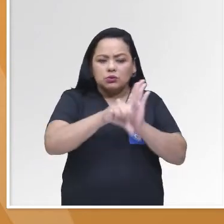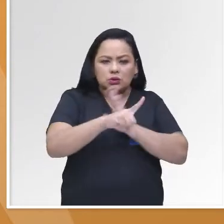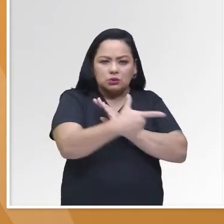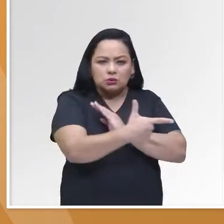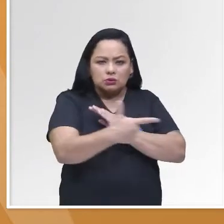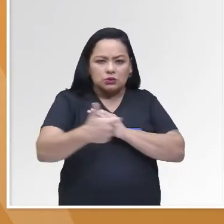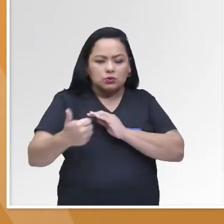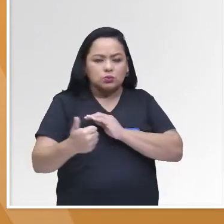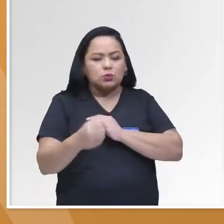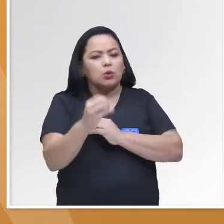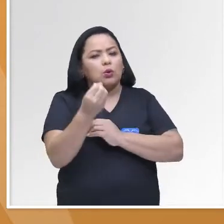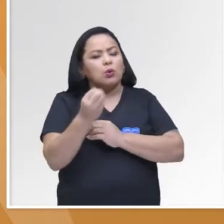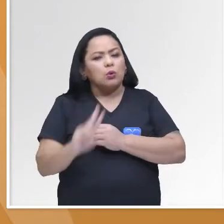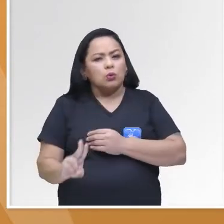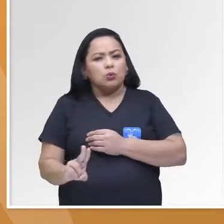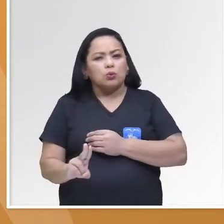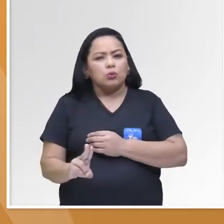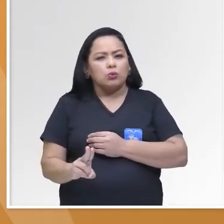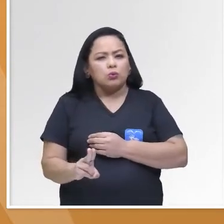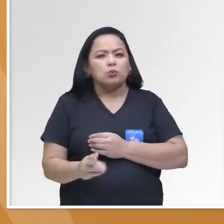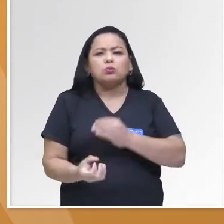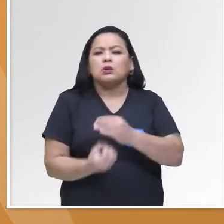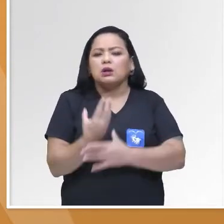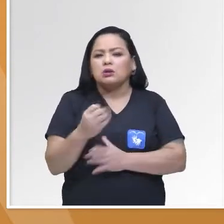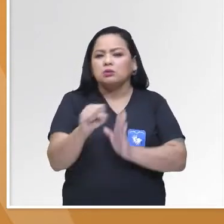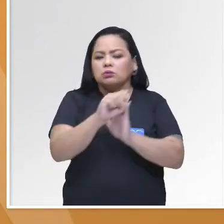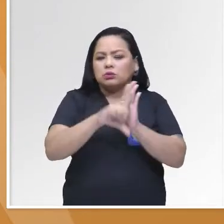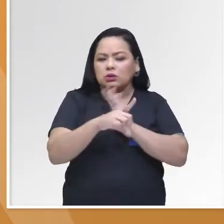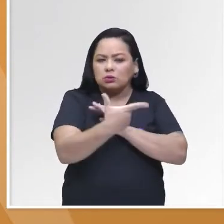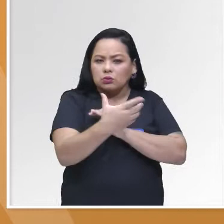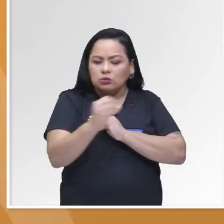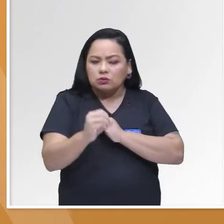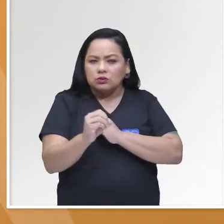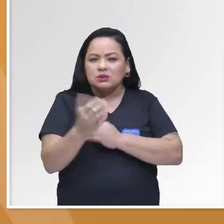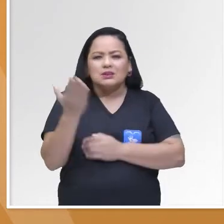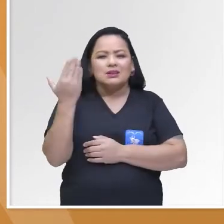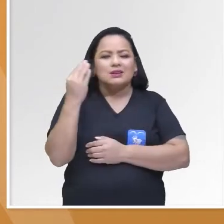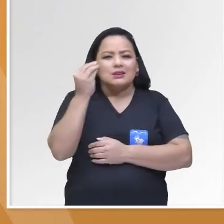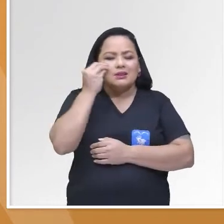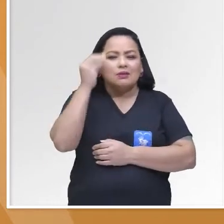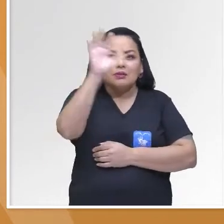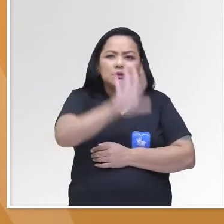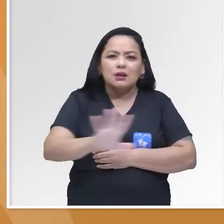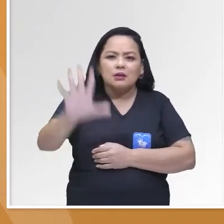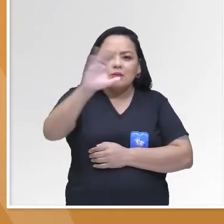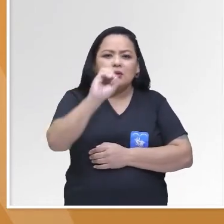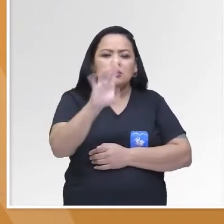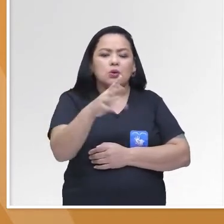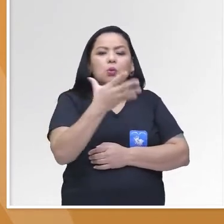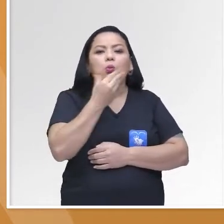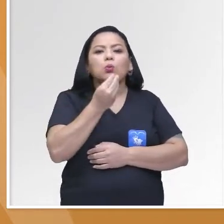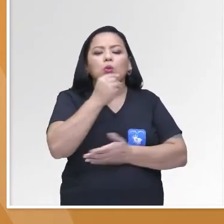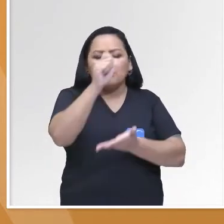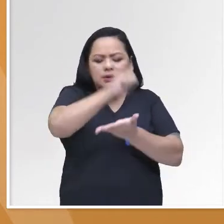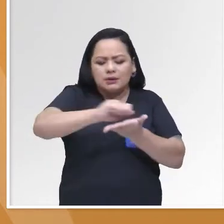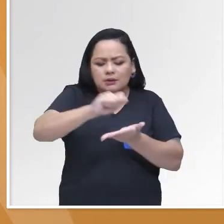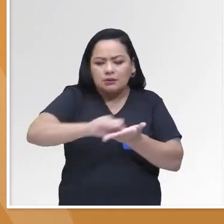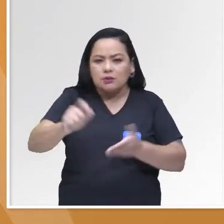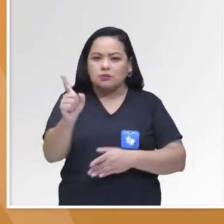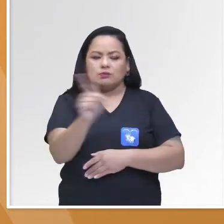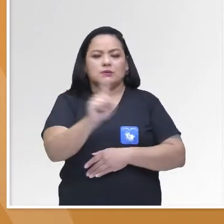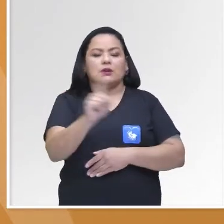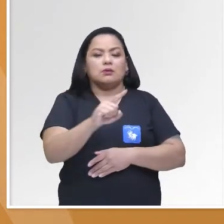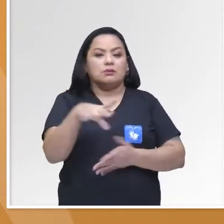XXI, ou então no século XX? Como nós vimos na imagem, não foi só um homem que redigiu? Não.